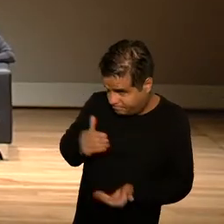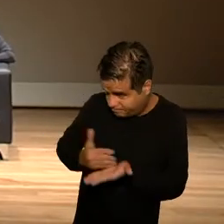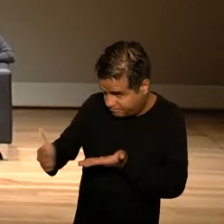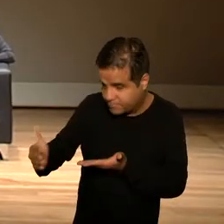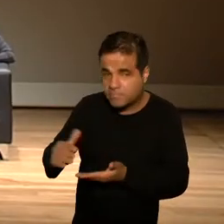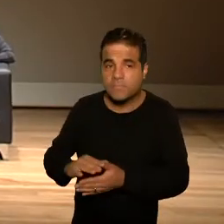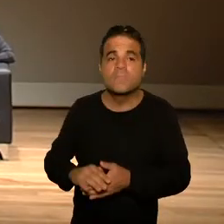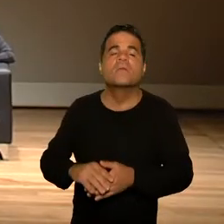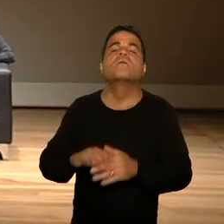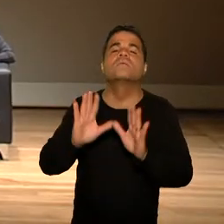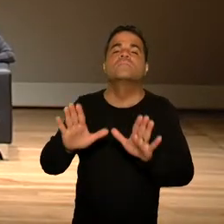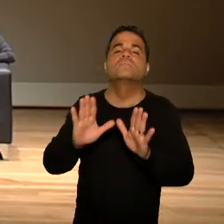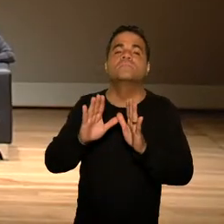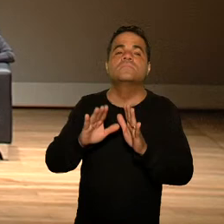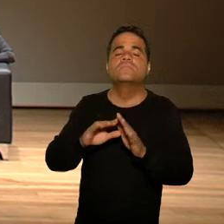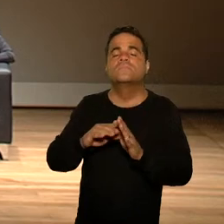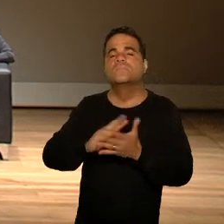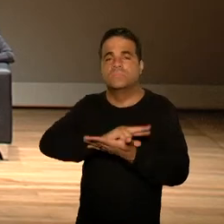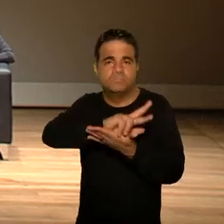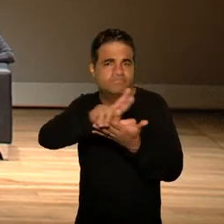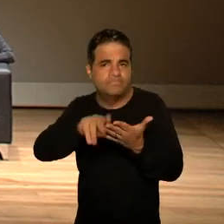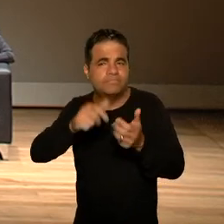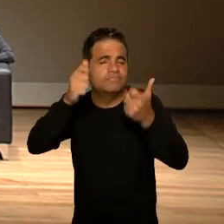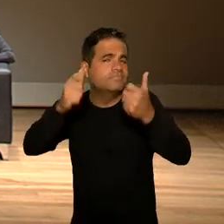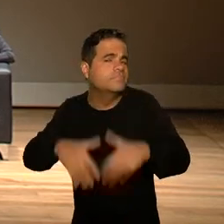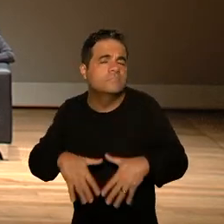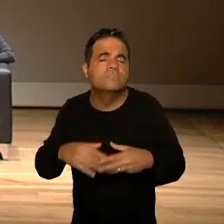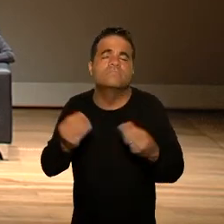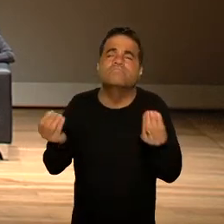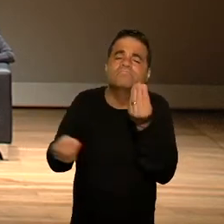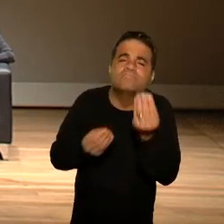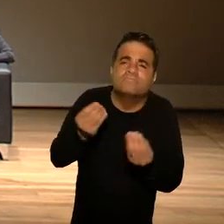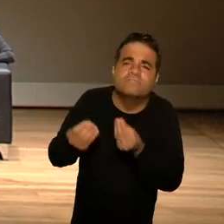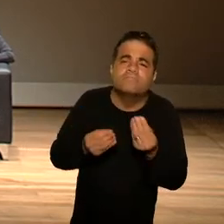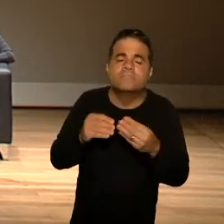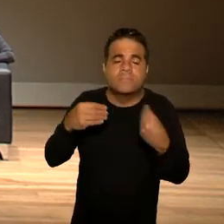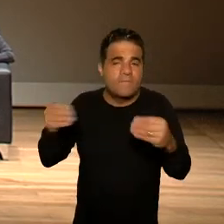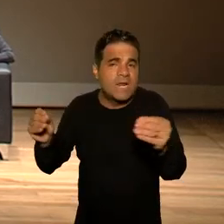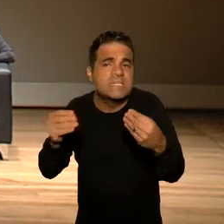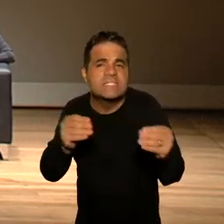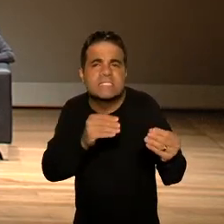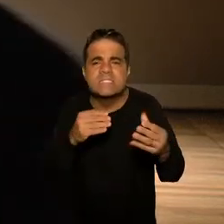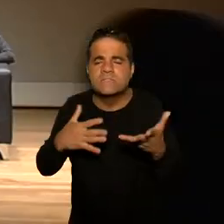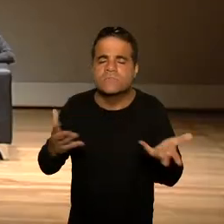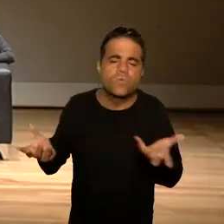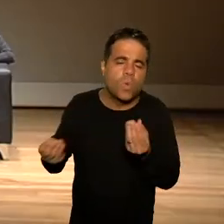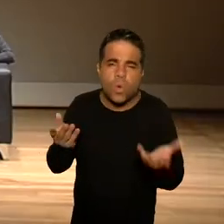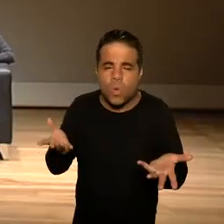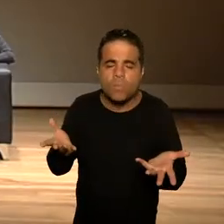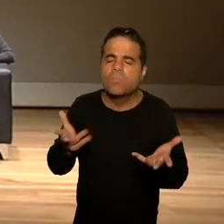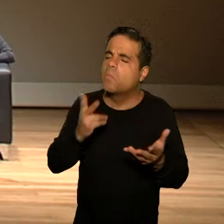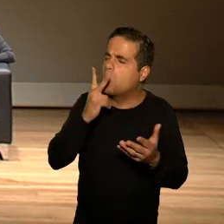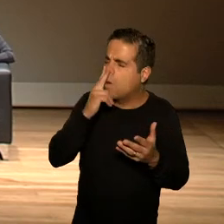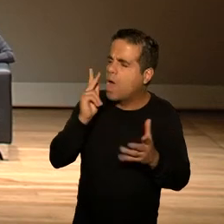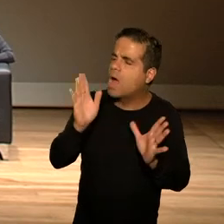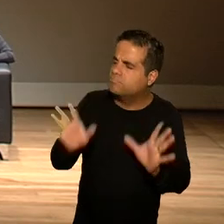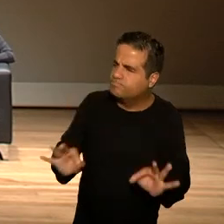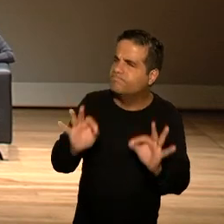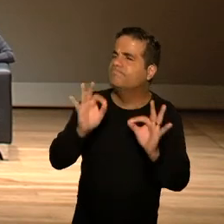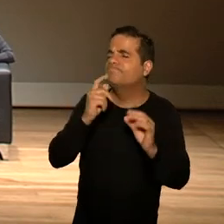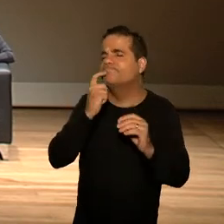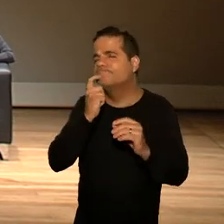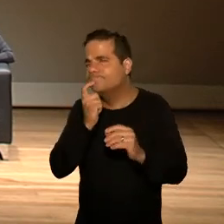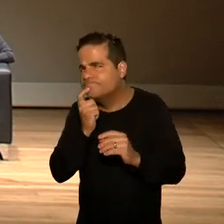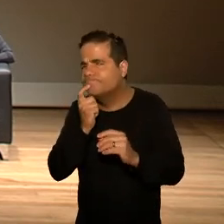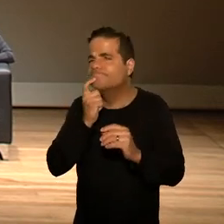eu pegaria Esse aspecto que você trouxe no começo de como ser mais flexível acho que de